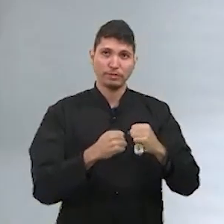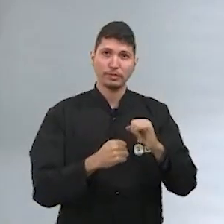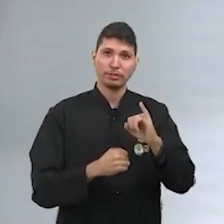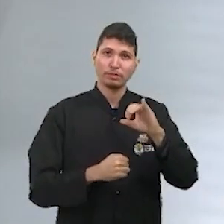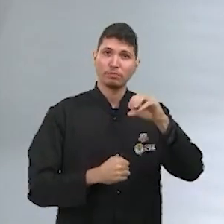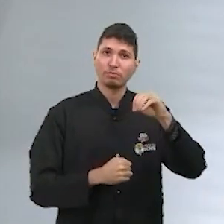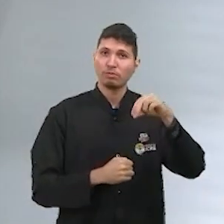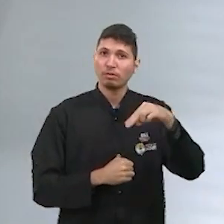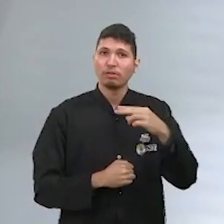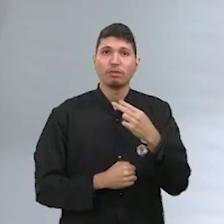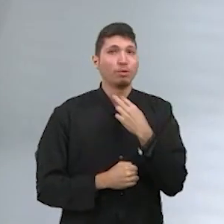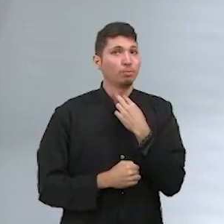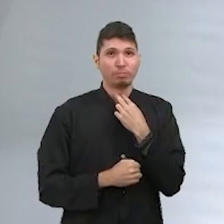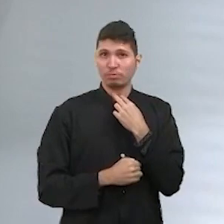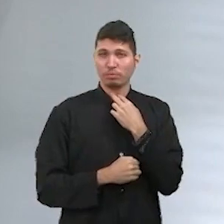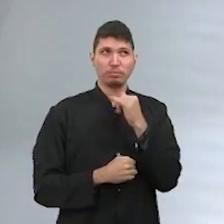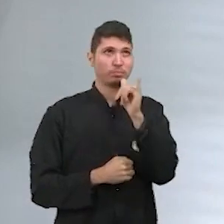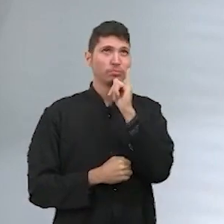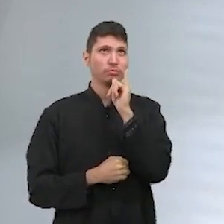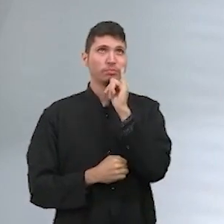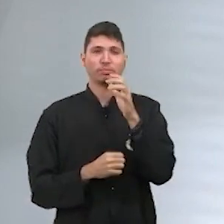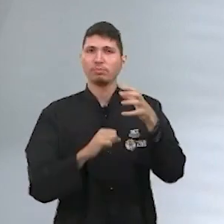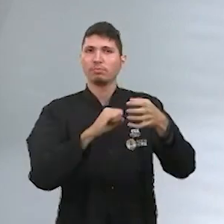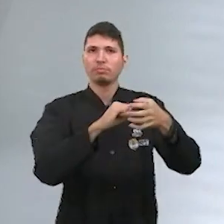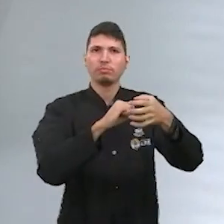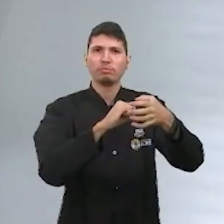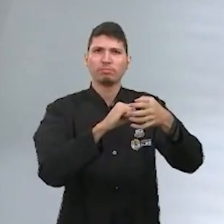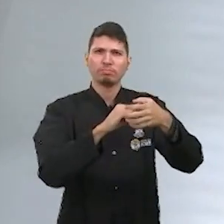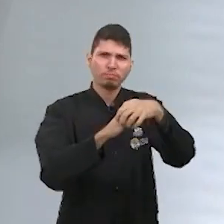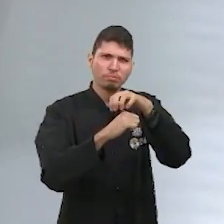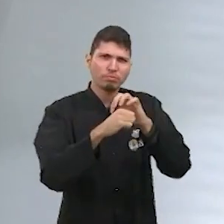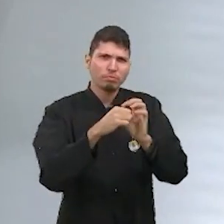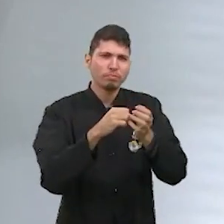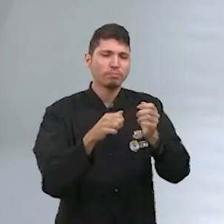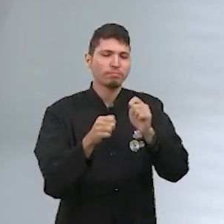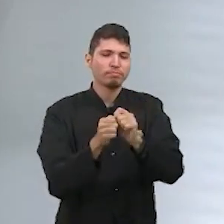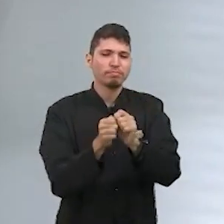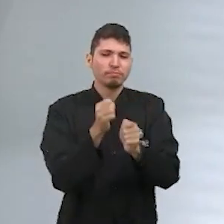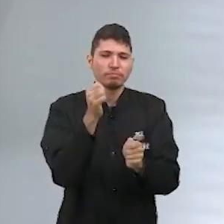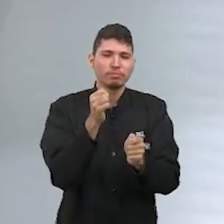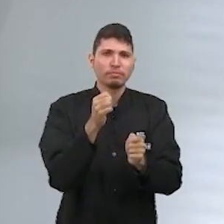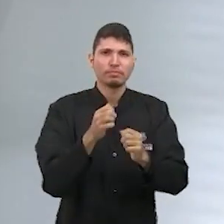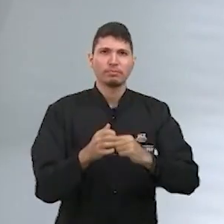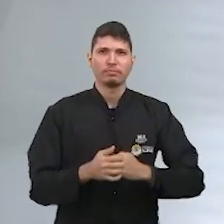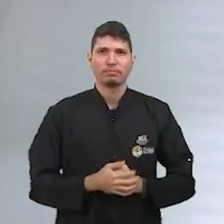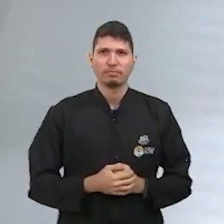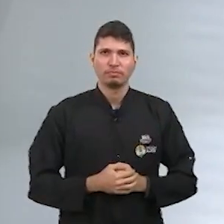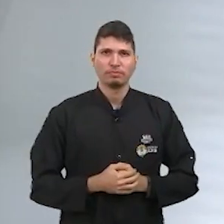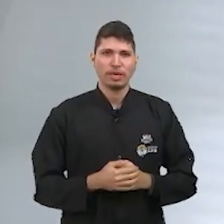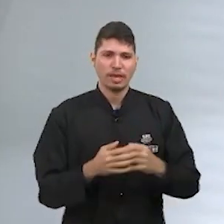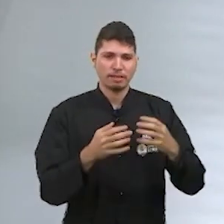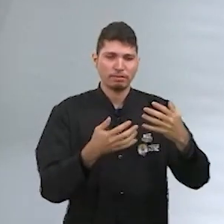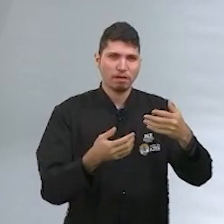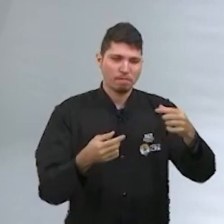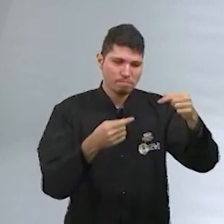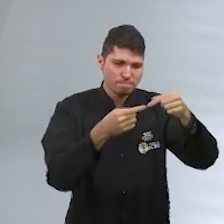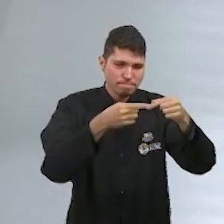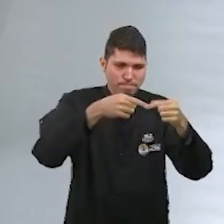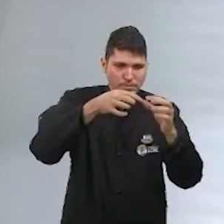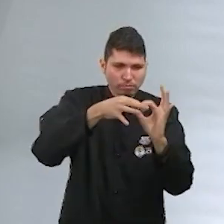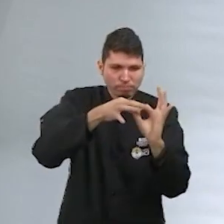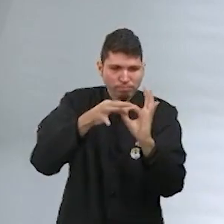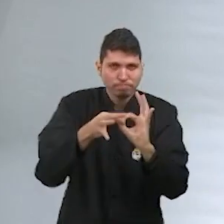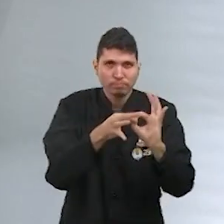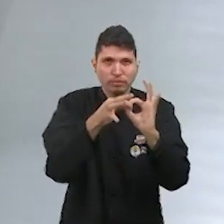ter de maneira alguma uma molécula apolar. Só vai acontecer essa interação aqui entre